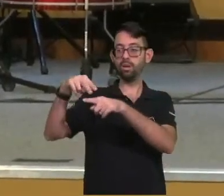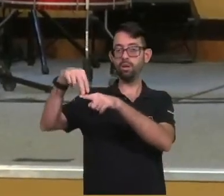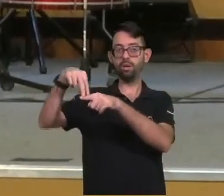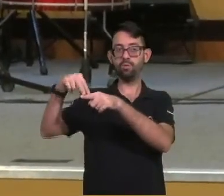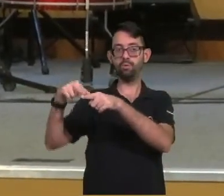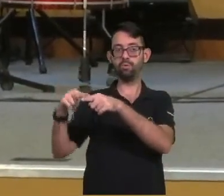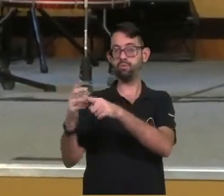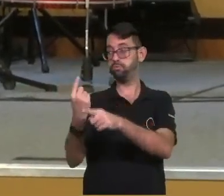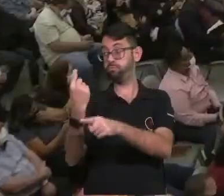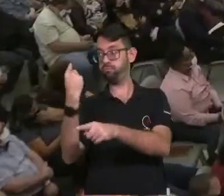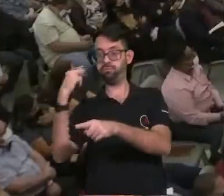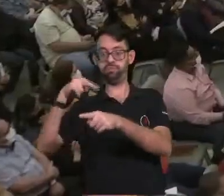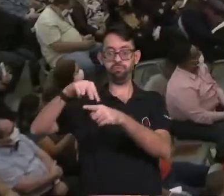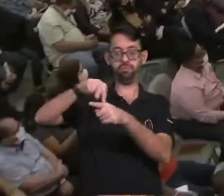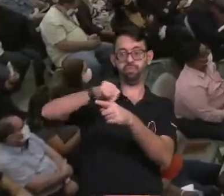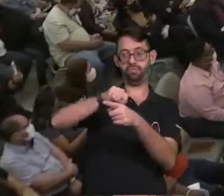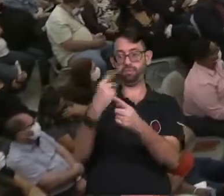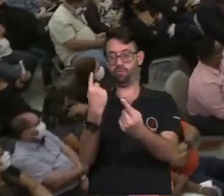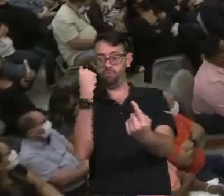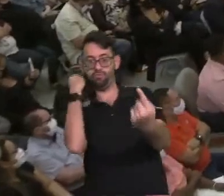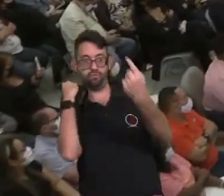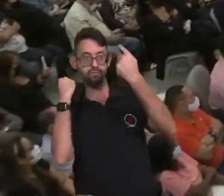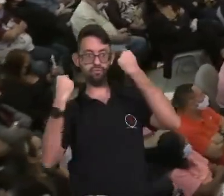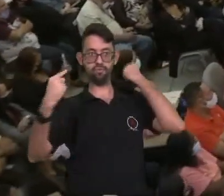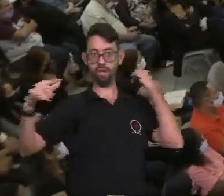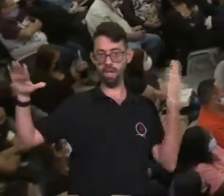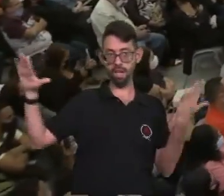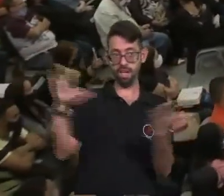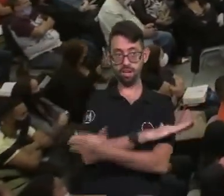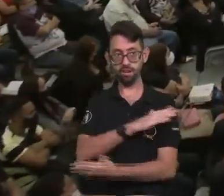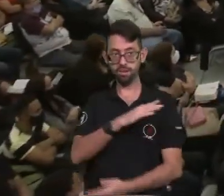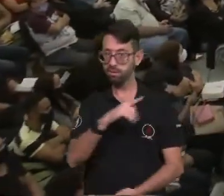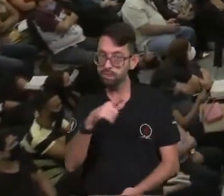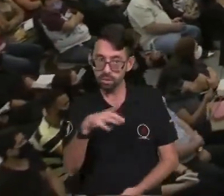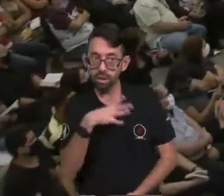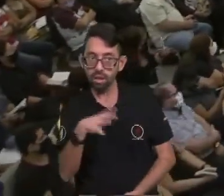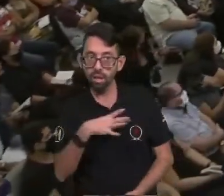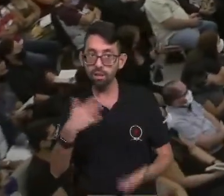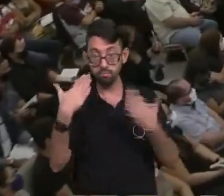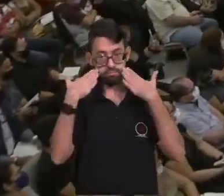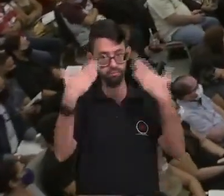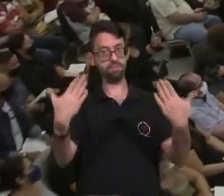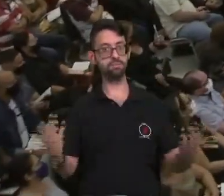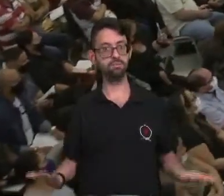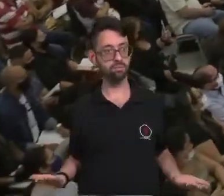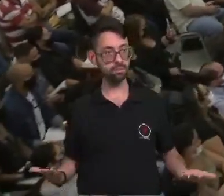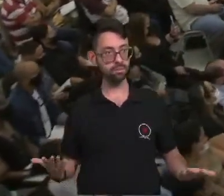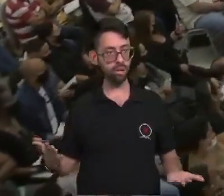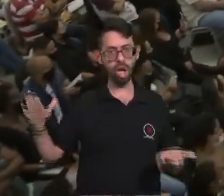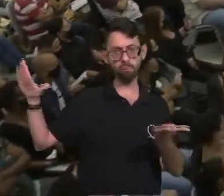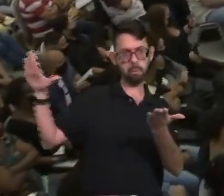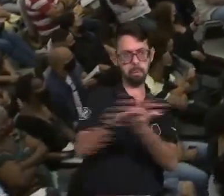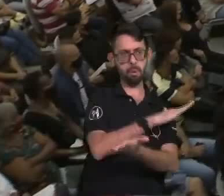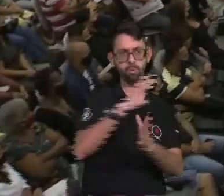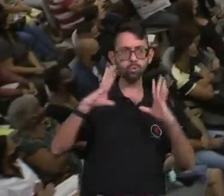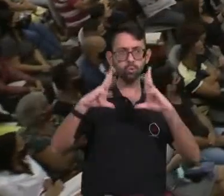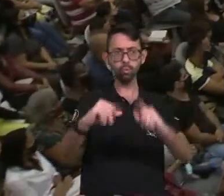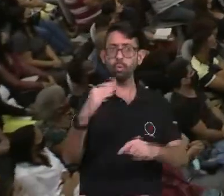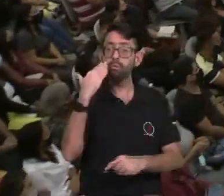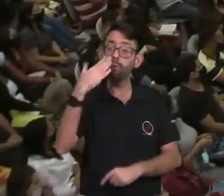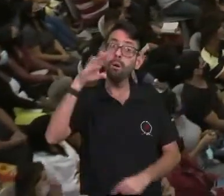Matando tudo, só valente, não matava covarde. Por quê? Porque precisava de propaganda. Se mata todo mundo, quem é que conta para os outros que o povo está